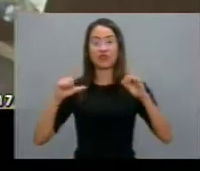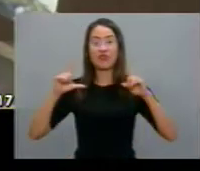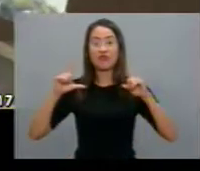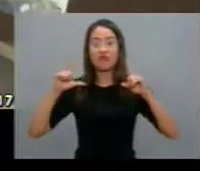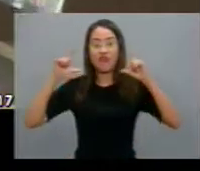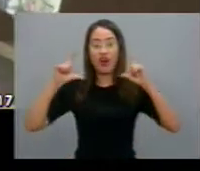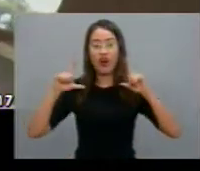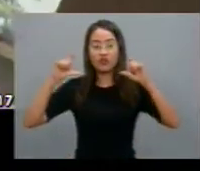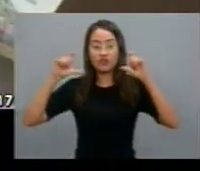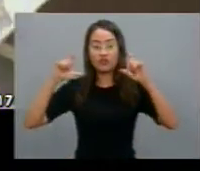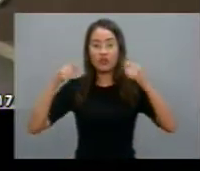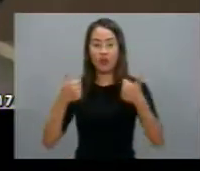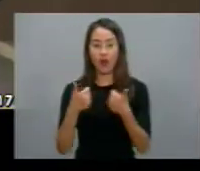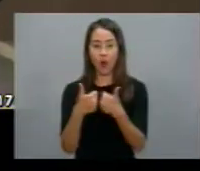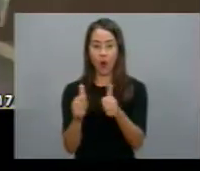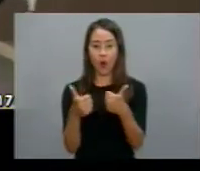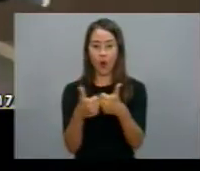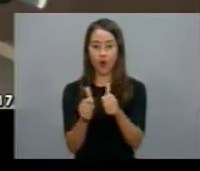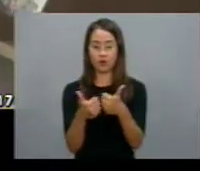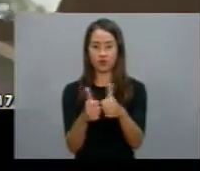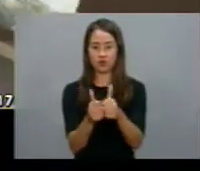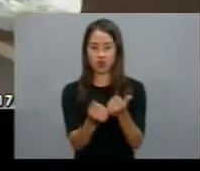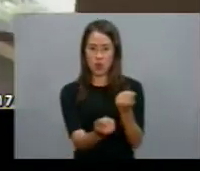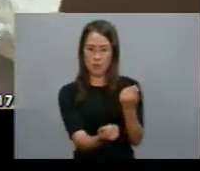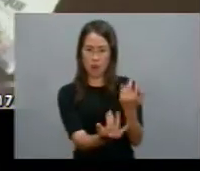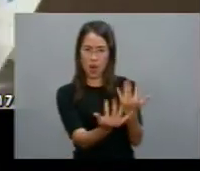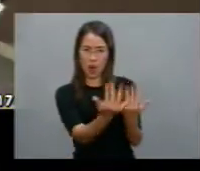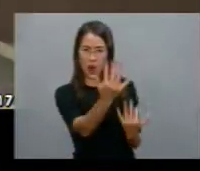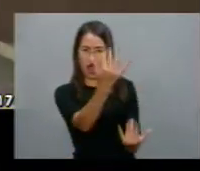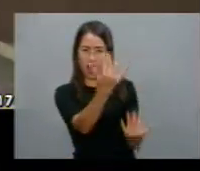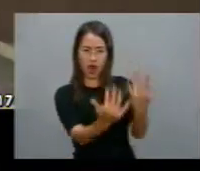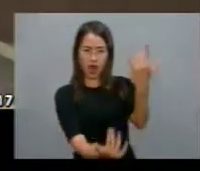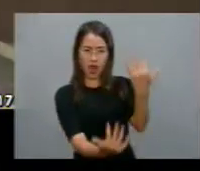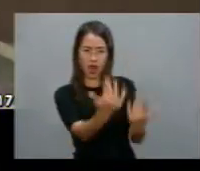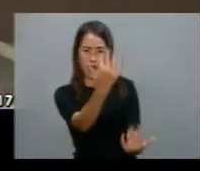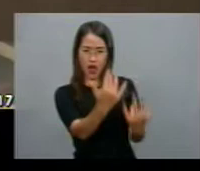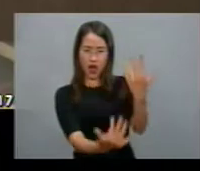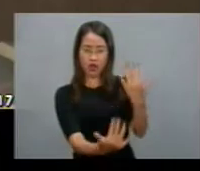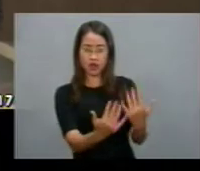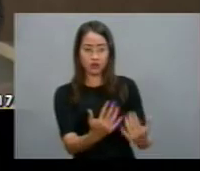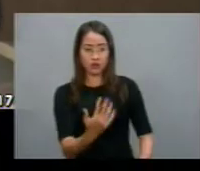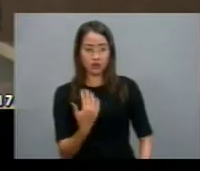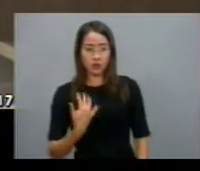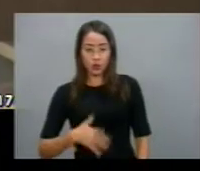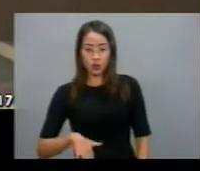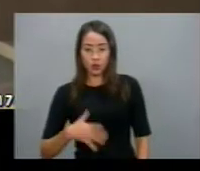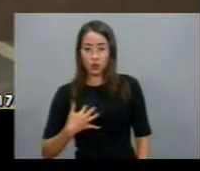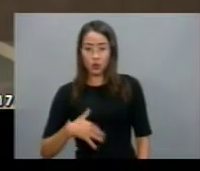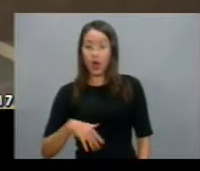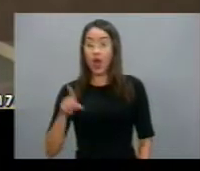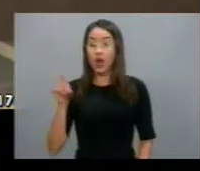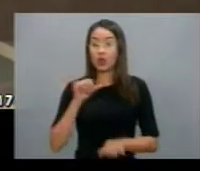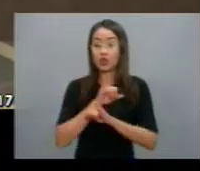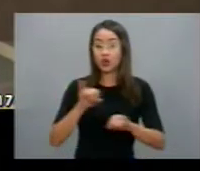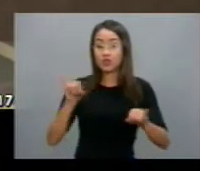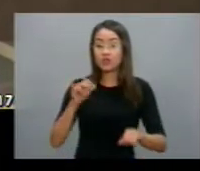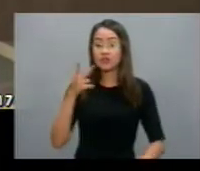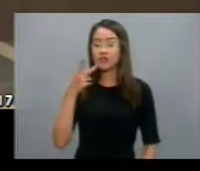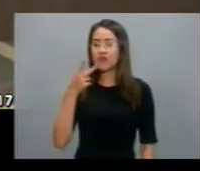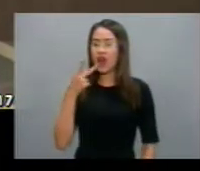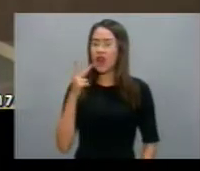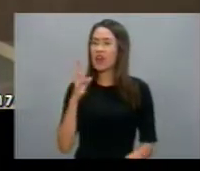fotos de veículos incendiados. As notícias dão conta de que pelo menos